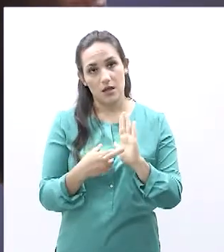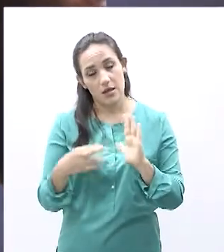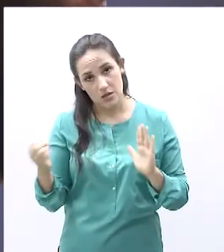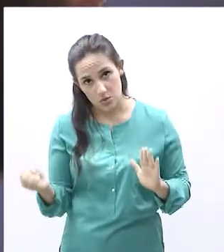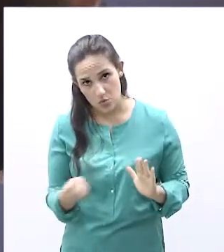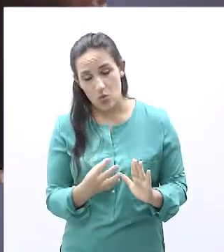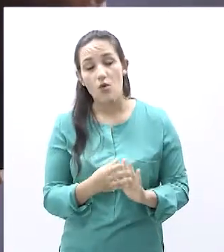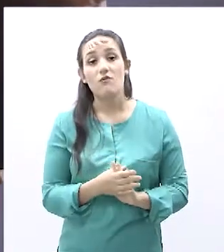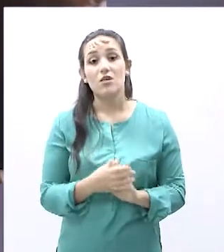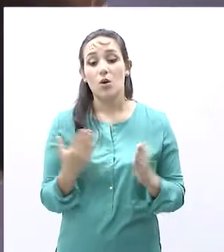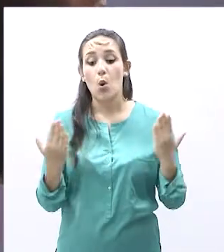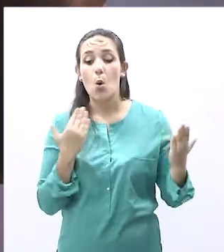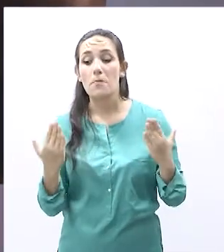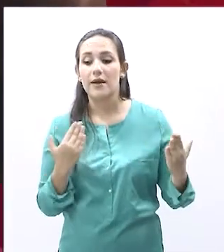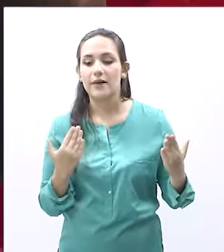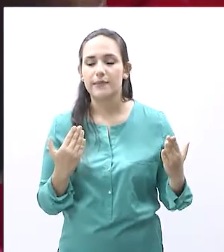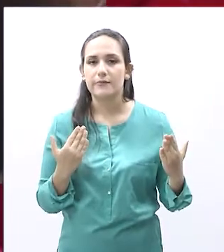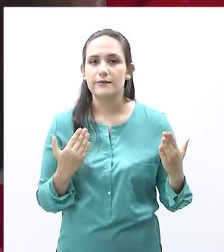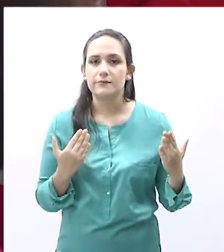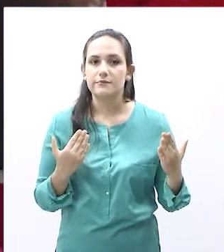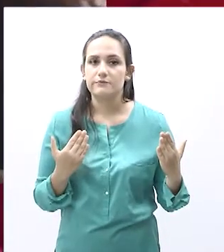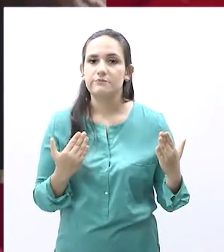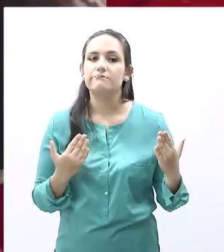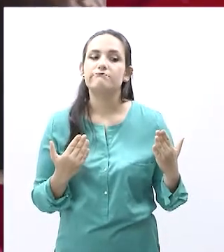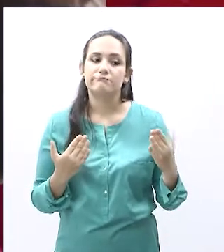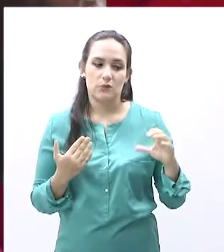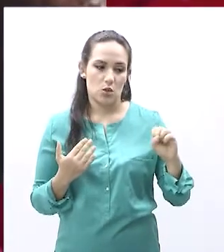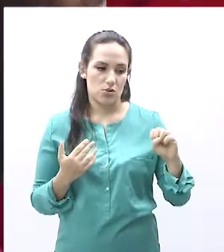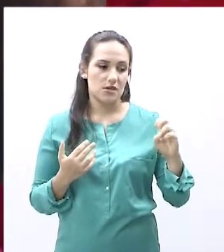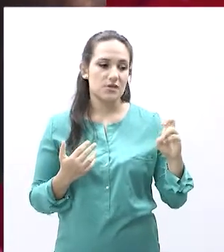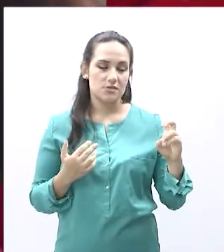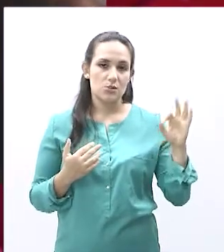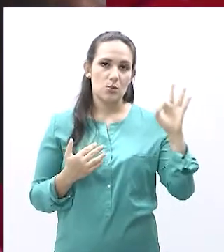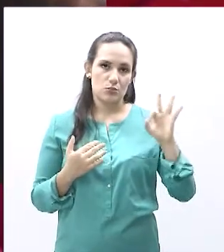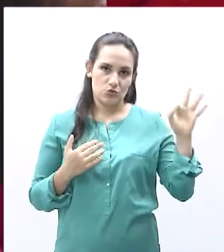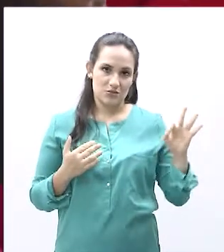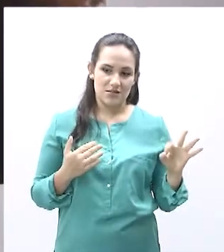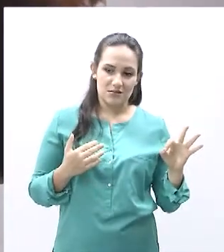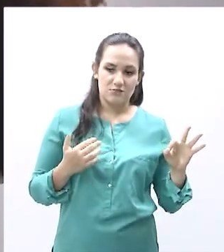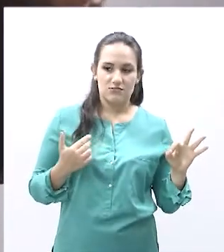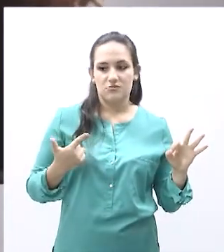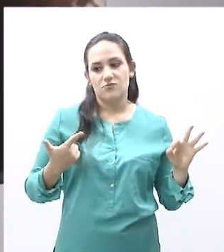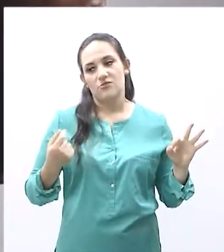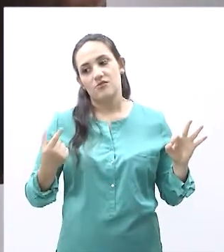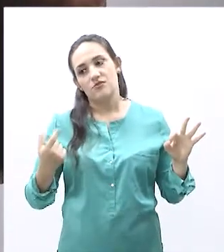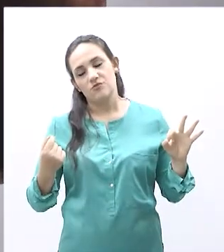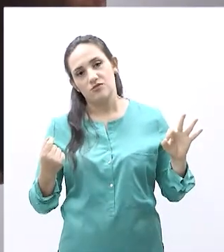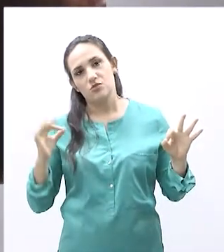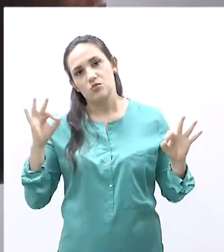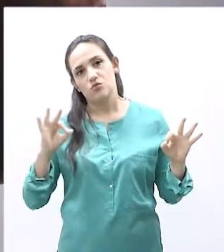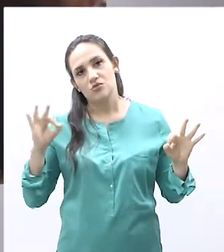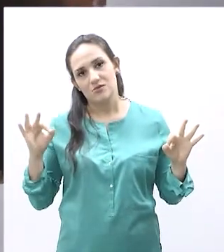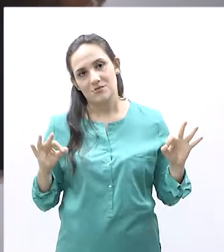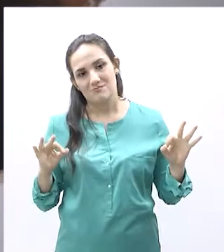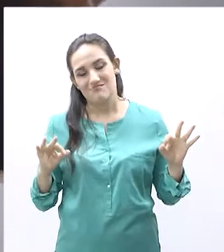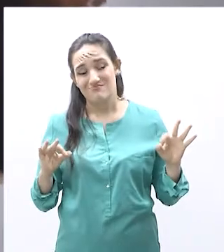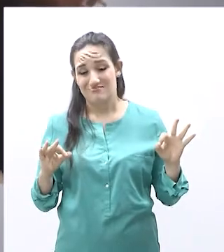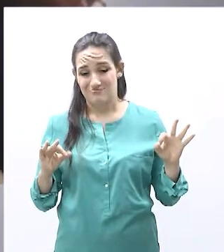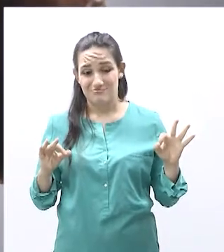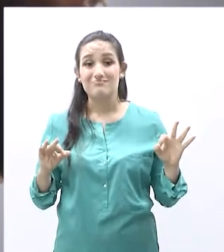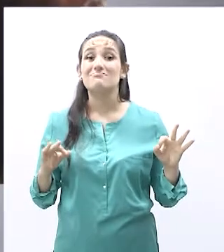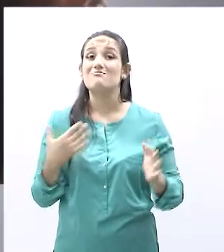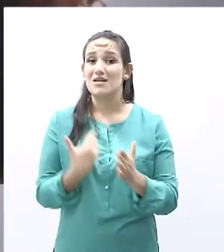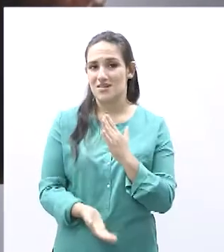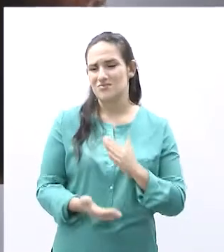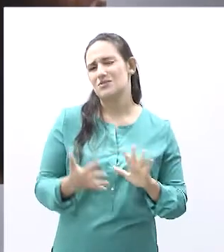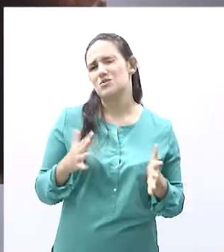regras atuais, né, nas regras novas, a gente tem aí uma queda de renda entre 20% e 40% para as